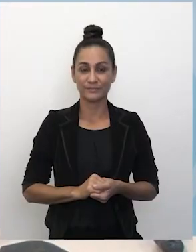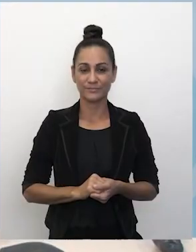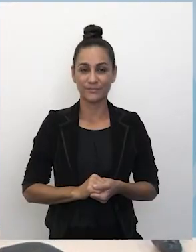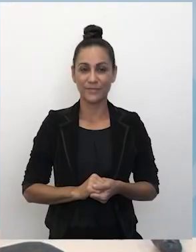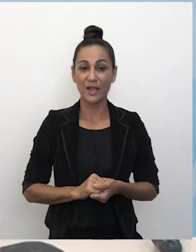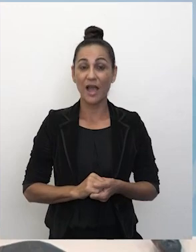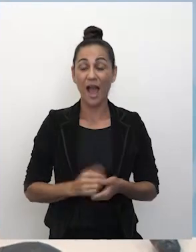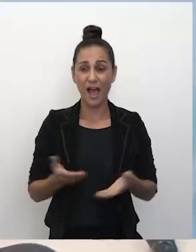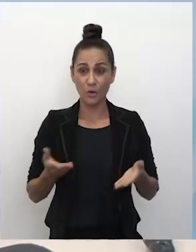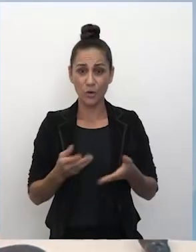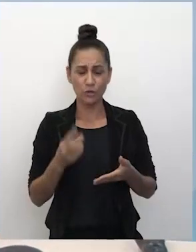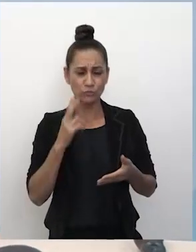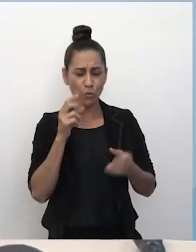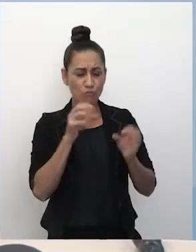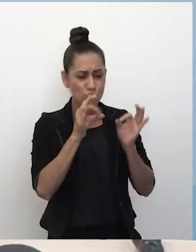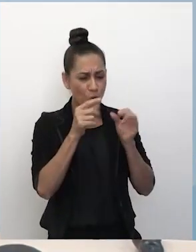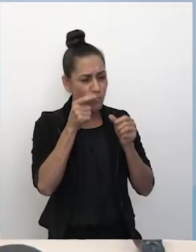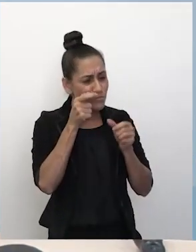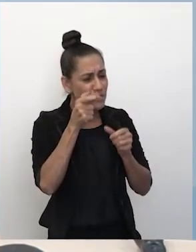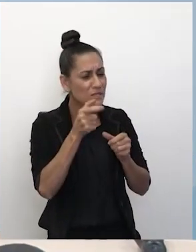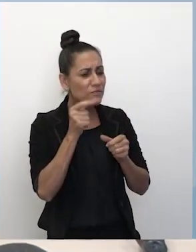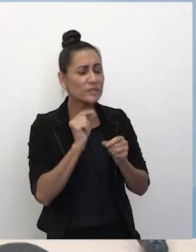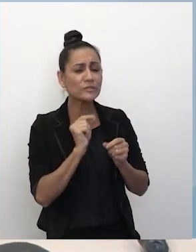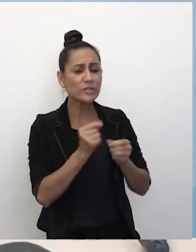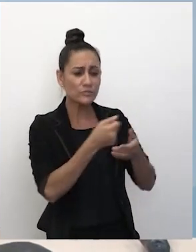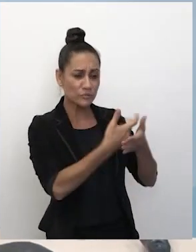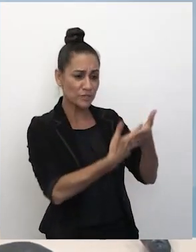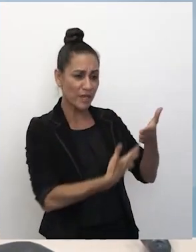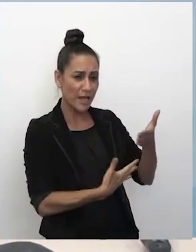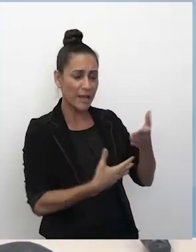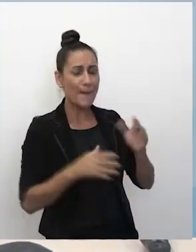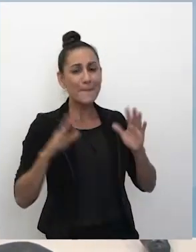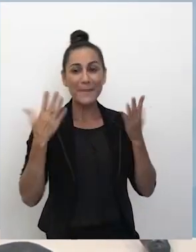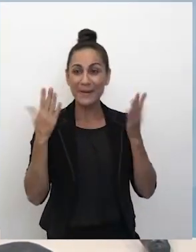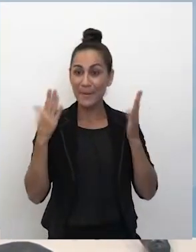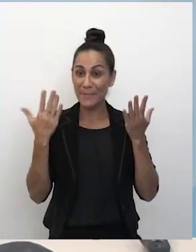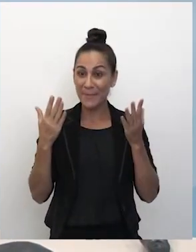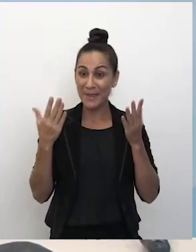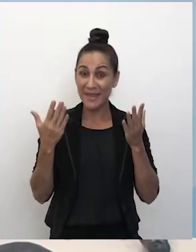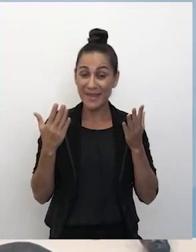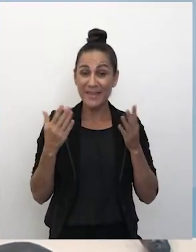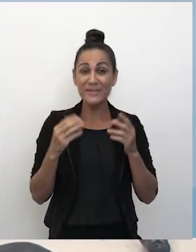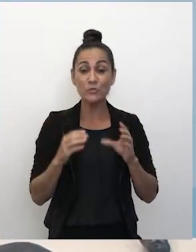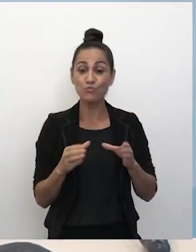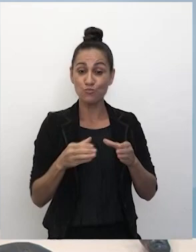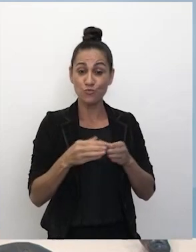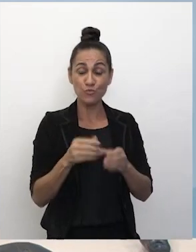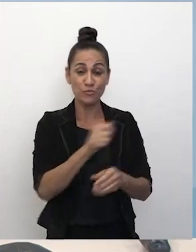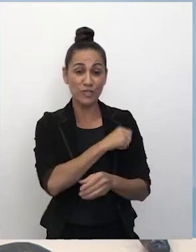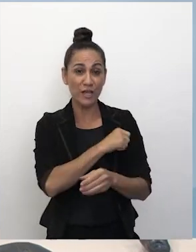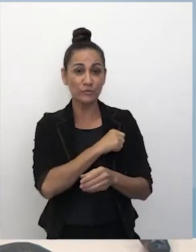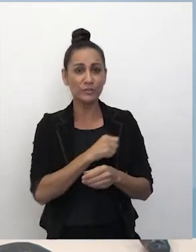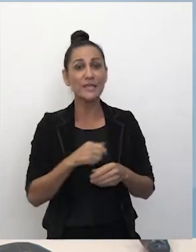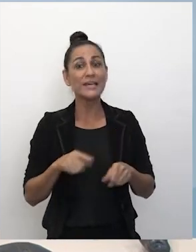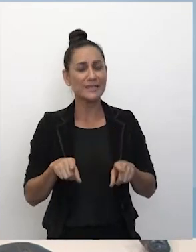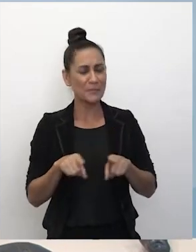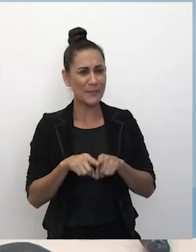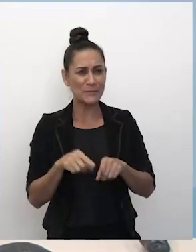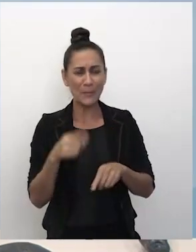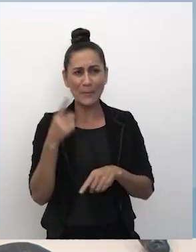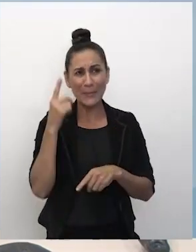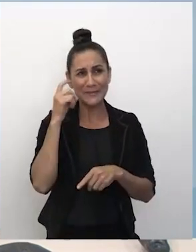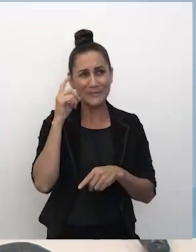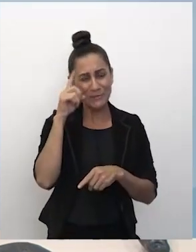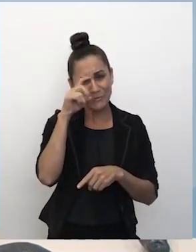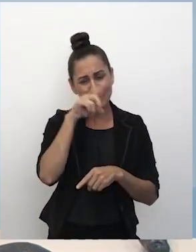Eu estou olhando aqui, a galera tem parabenizado bastante essa proposta e o pessoal aqui está meio enroscado,